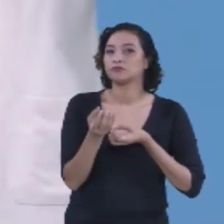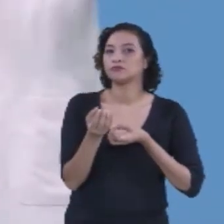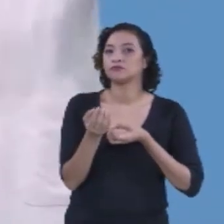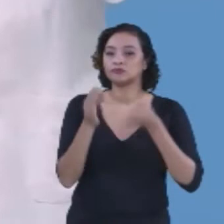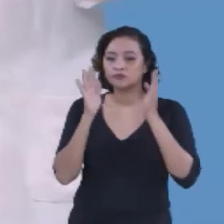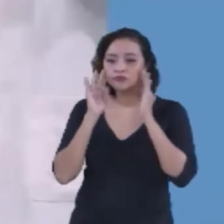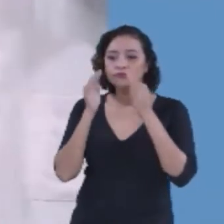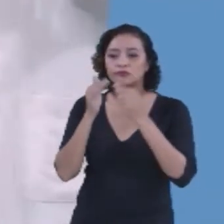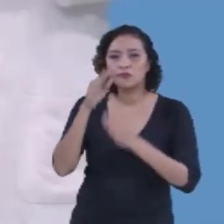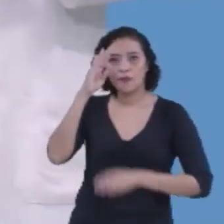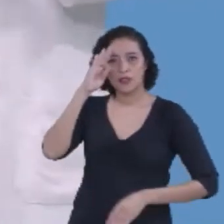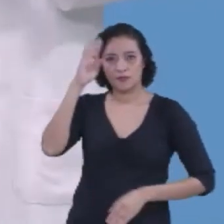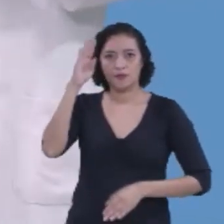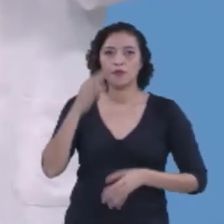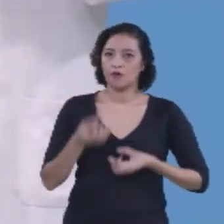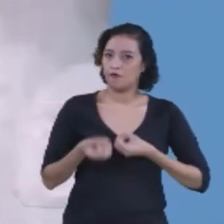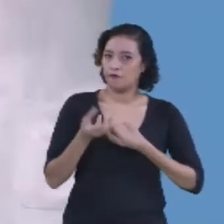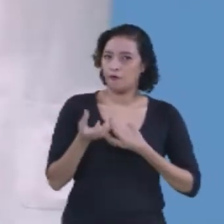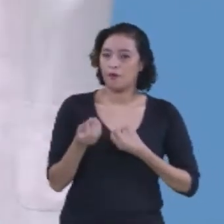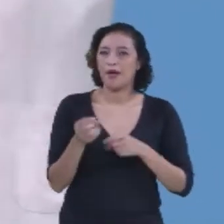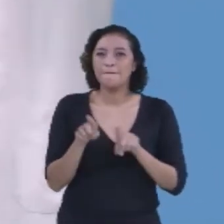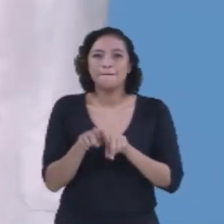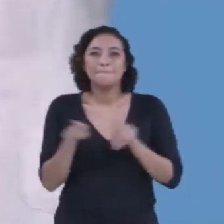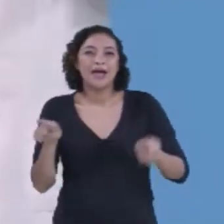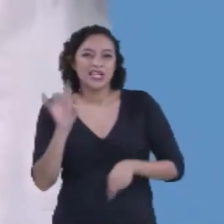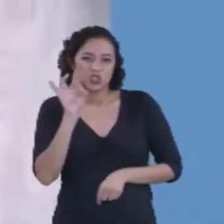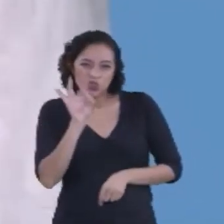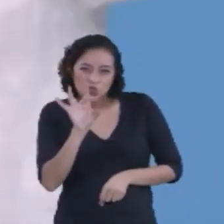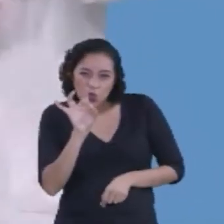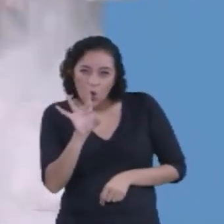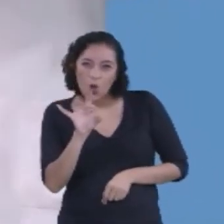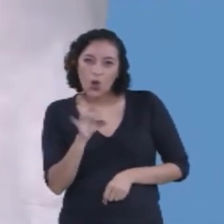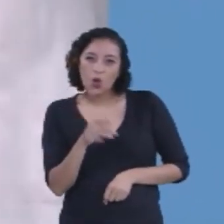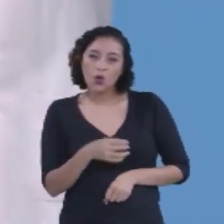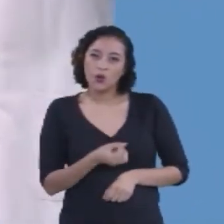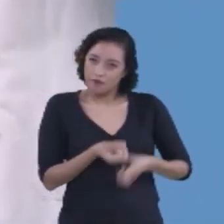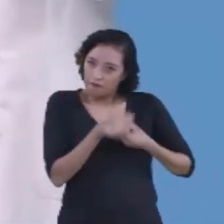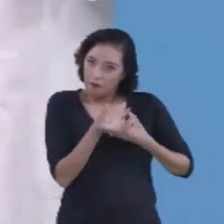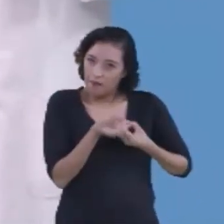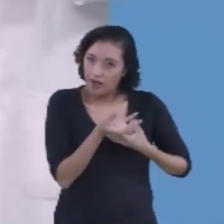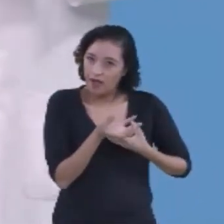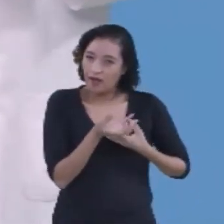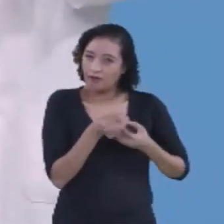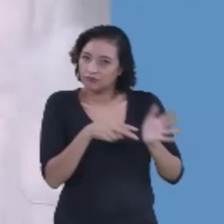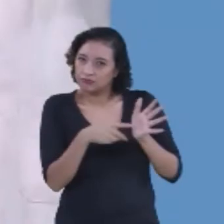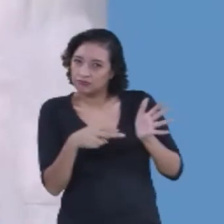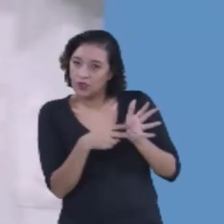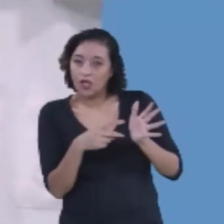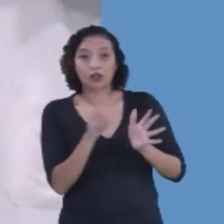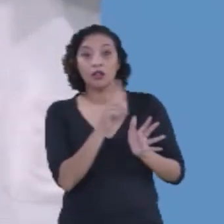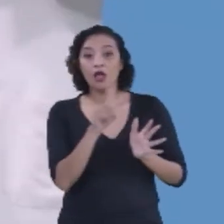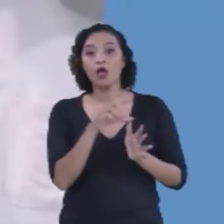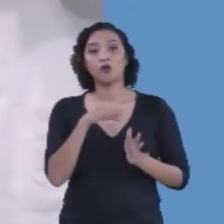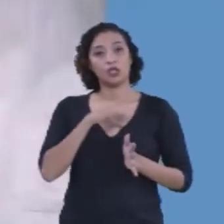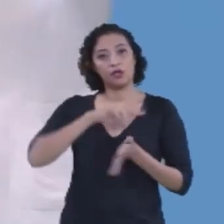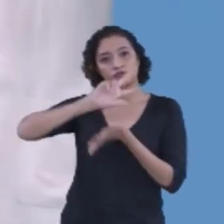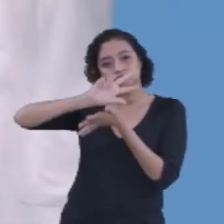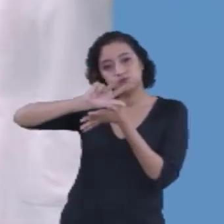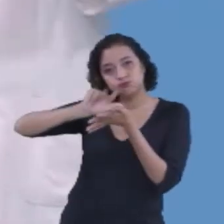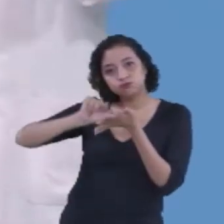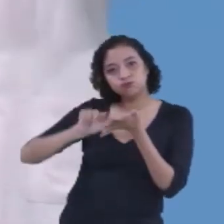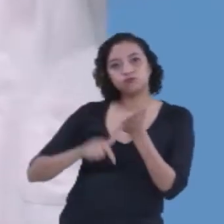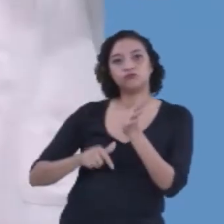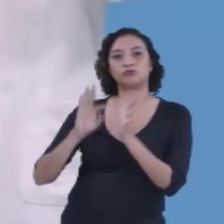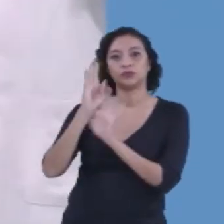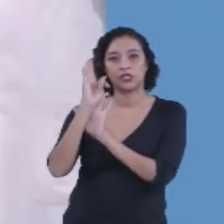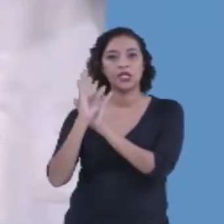Mas não existe apenas notícia, né? Não existe apenas o gênero notícia. Nós temos outros textos que também têm